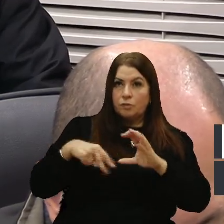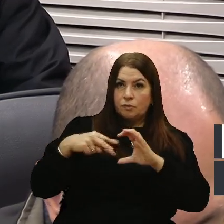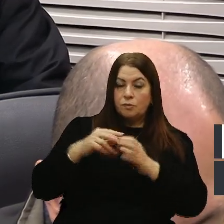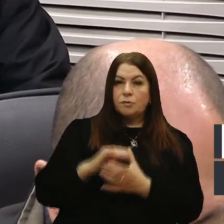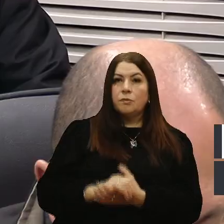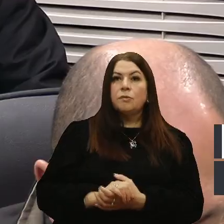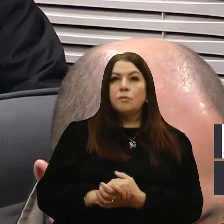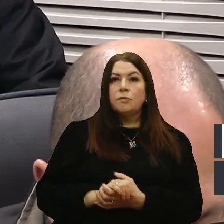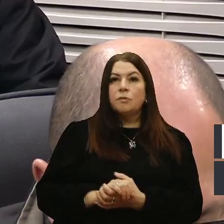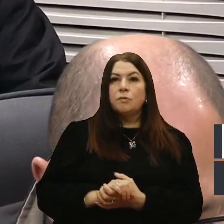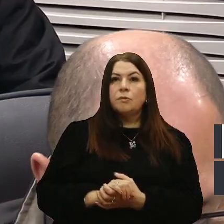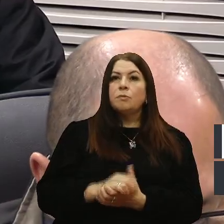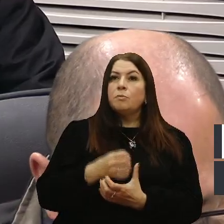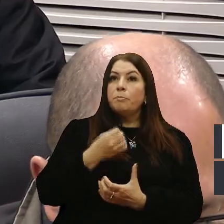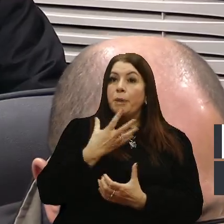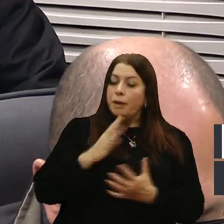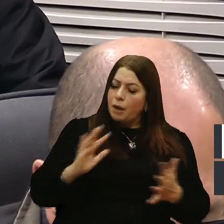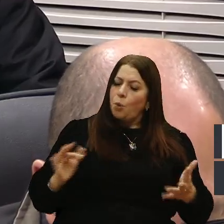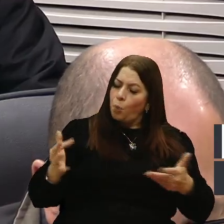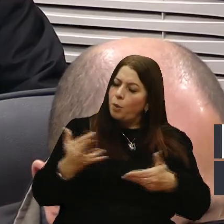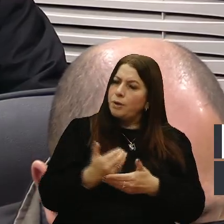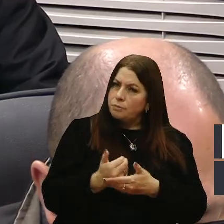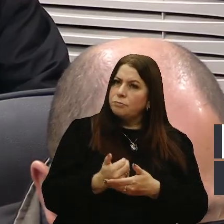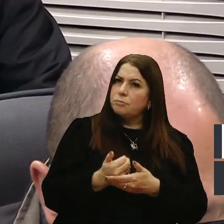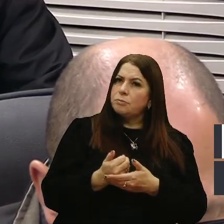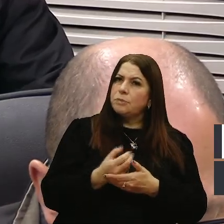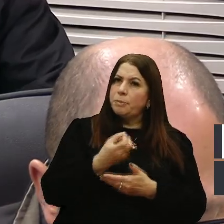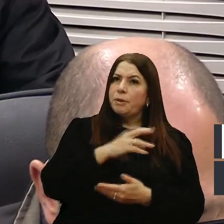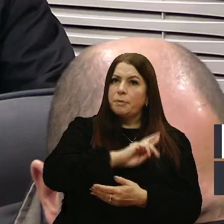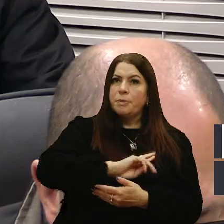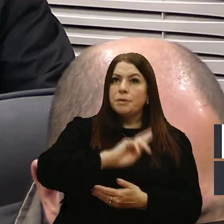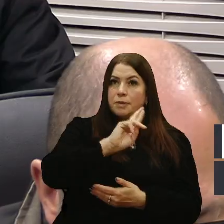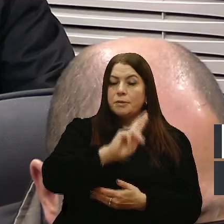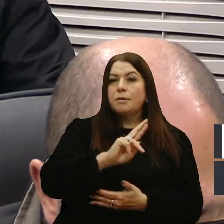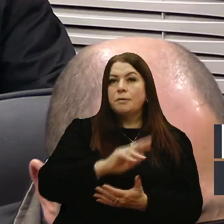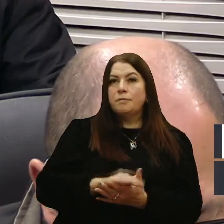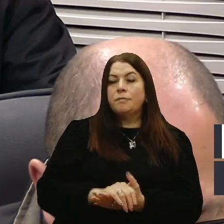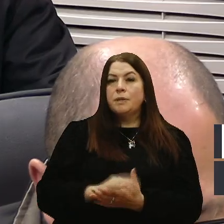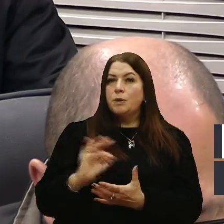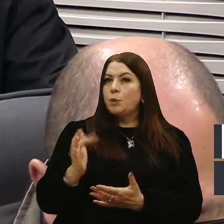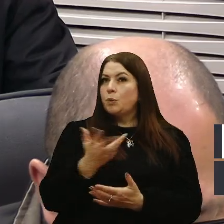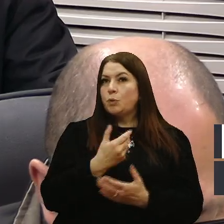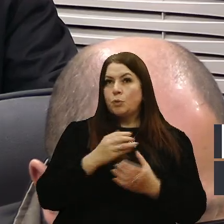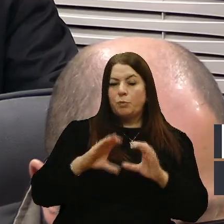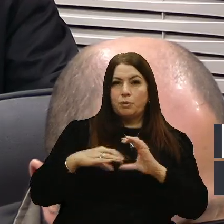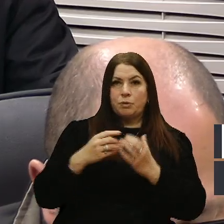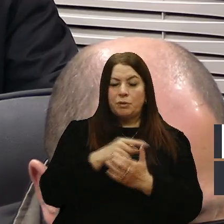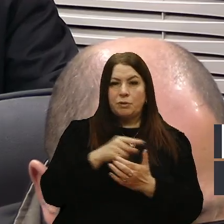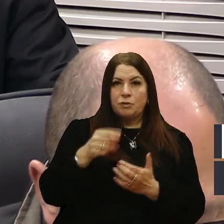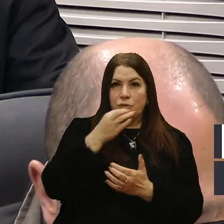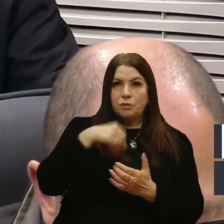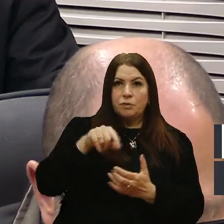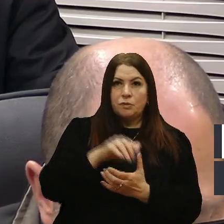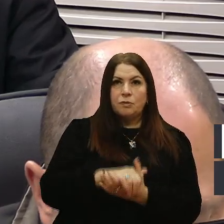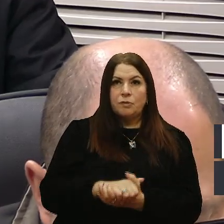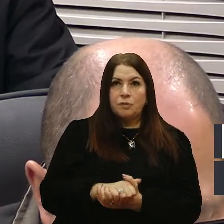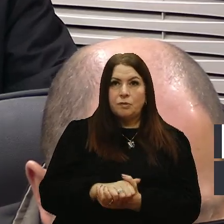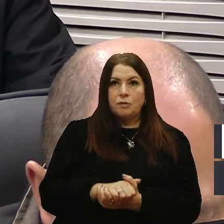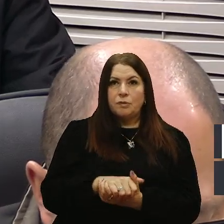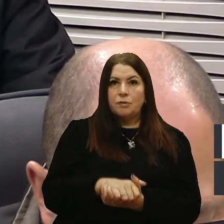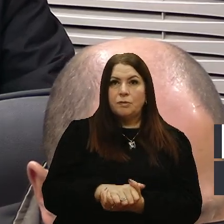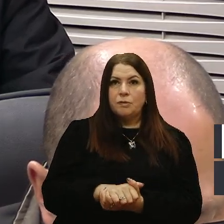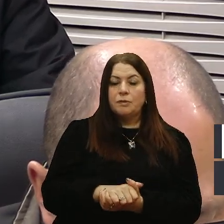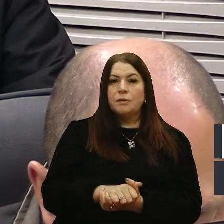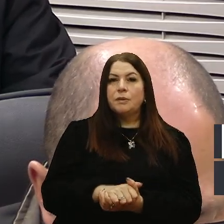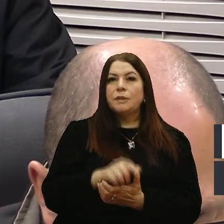Legislativa, muito bem acolhido e muito bem representado a toda a comunidade caxiense,